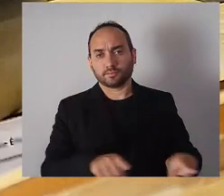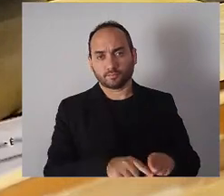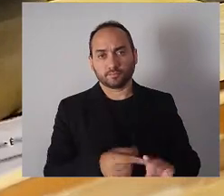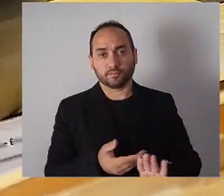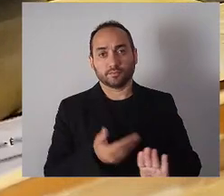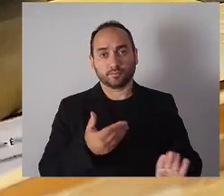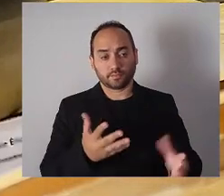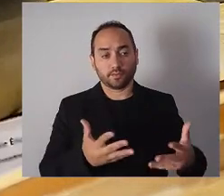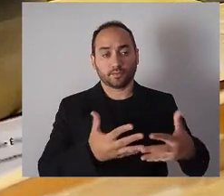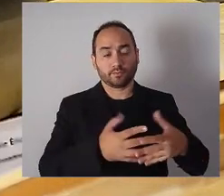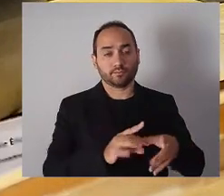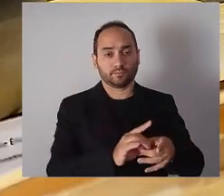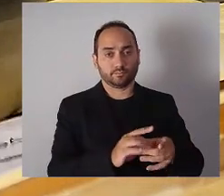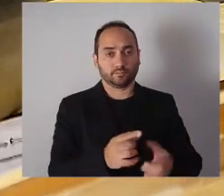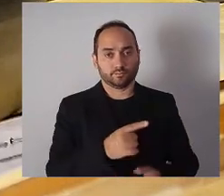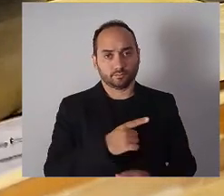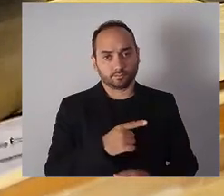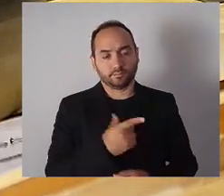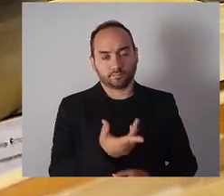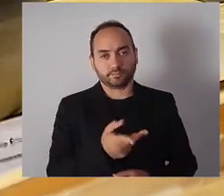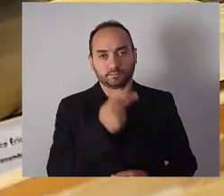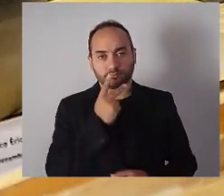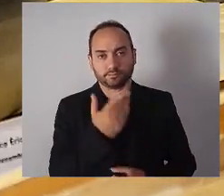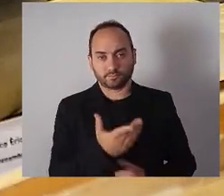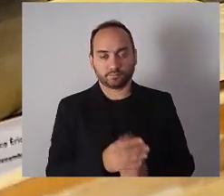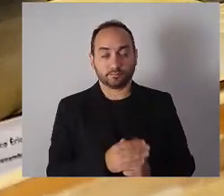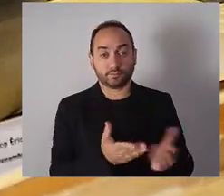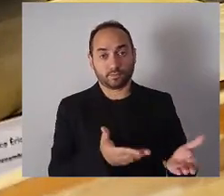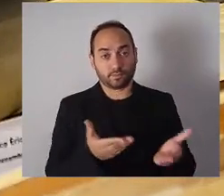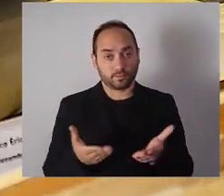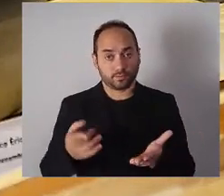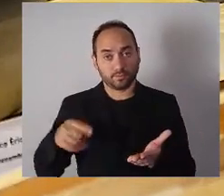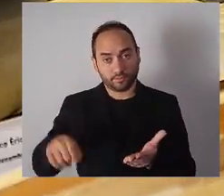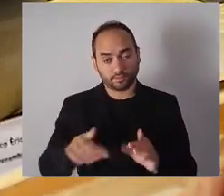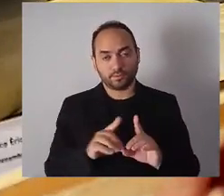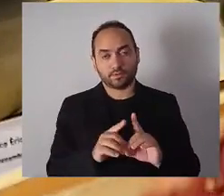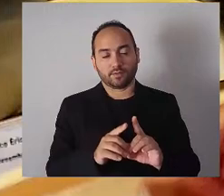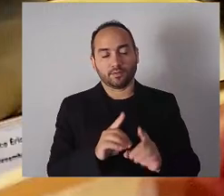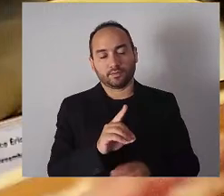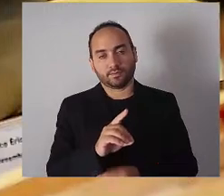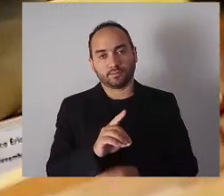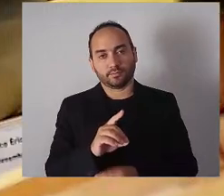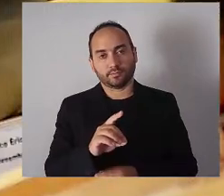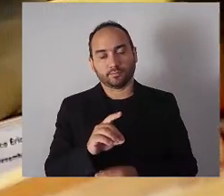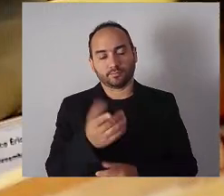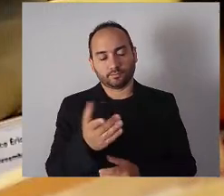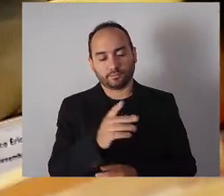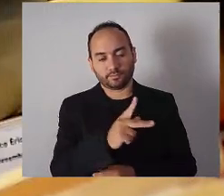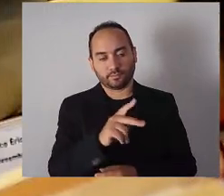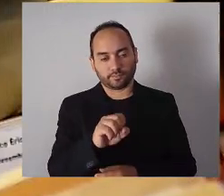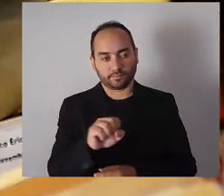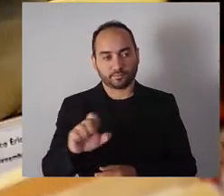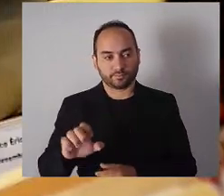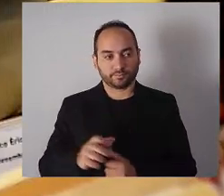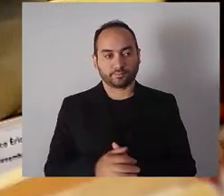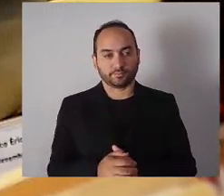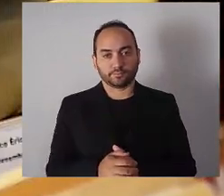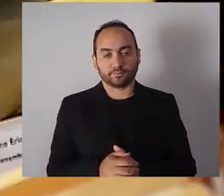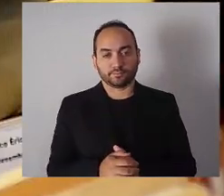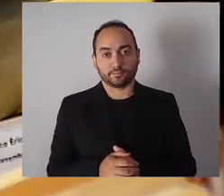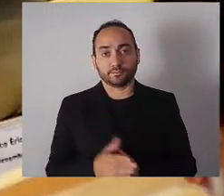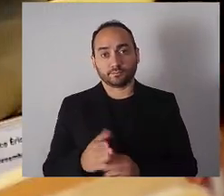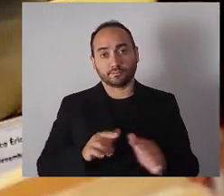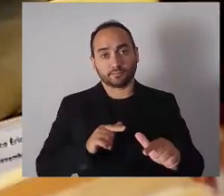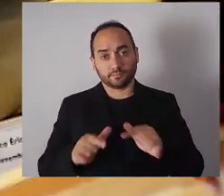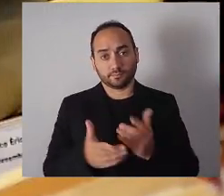da aludida recomposição partidária ocorrida entre o Democratas e o PSL. Pois bem, é se diz que o